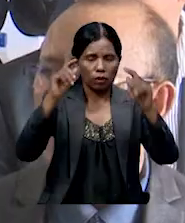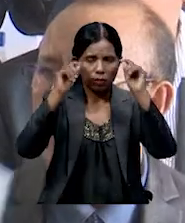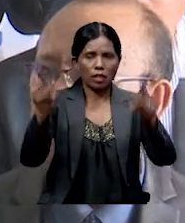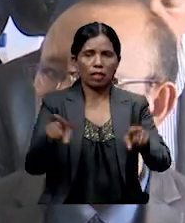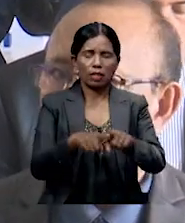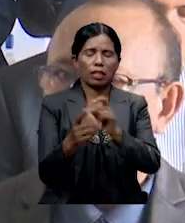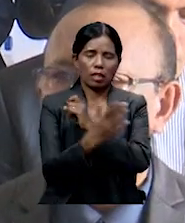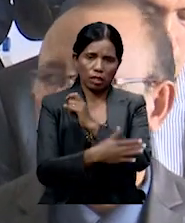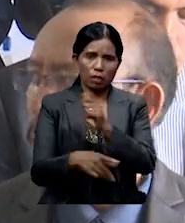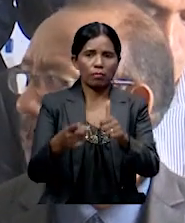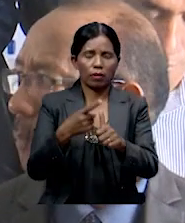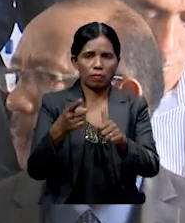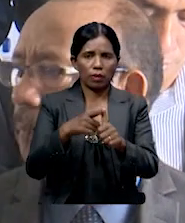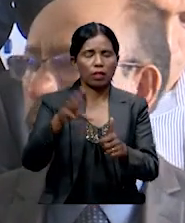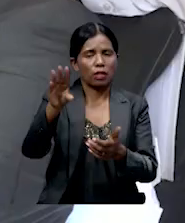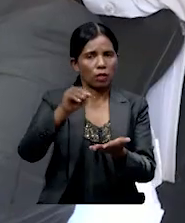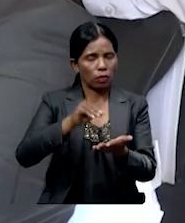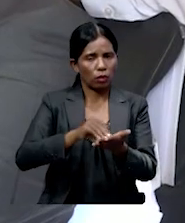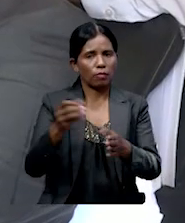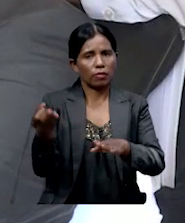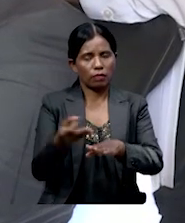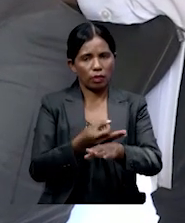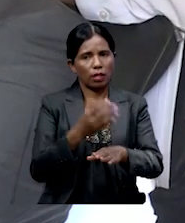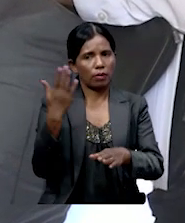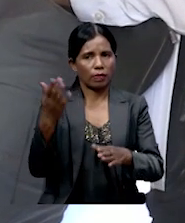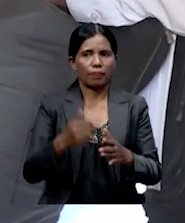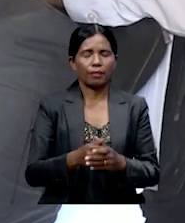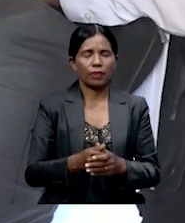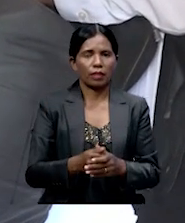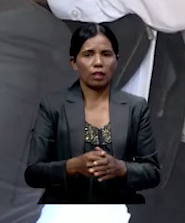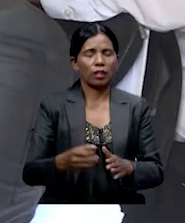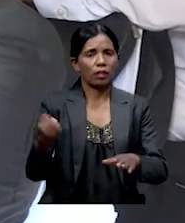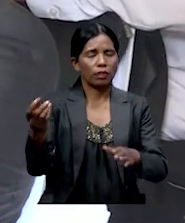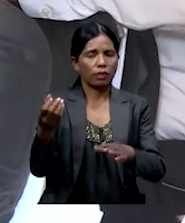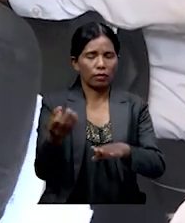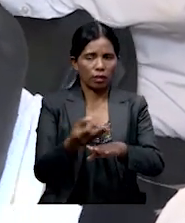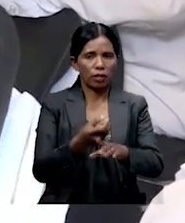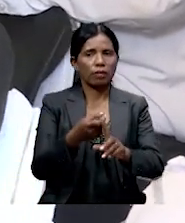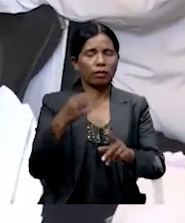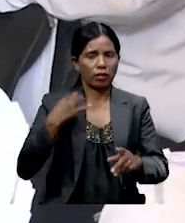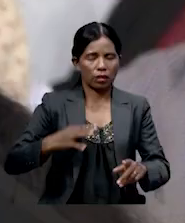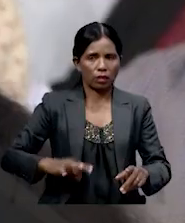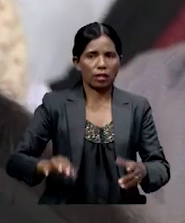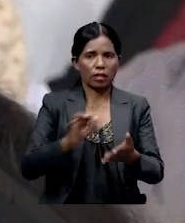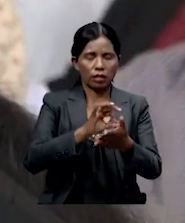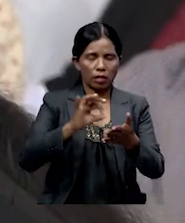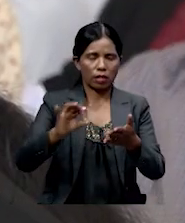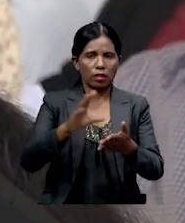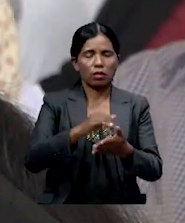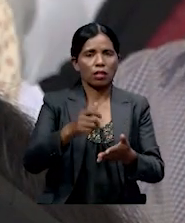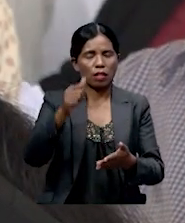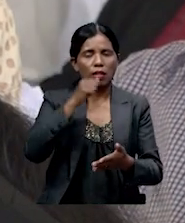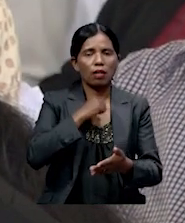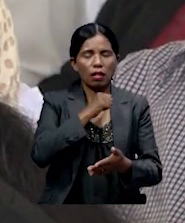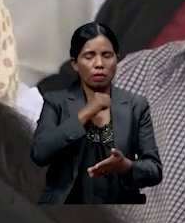da Huluk, nebe mak adopta documentos referem. Documentos Fraternidade Humana ne assina o Papa Francisco o Grand Imam